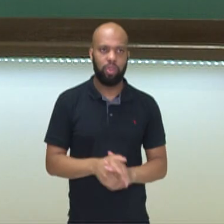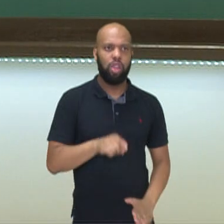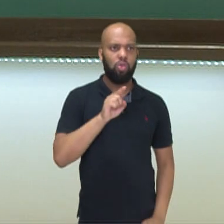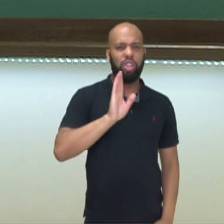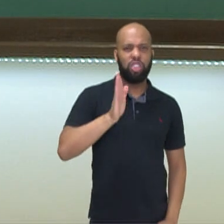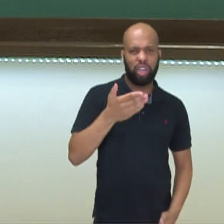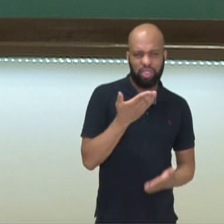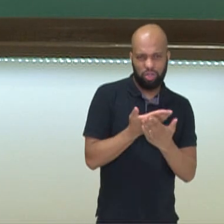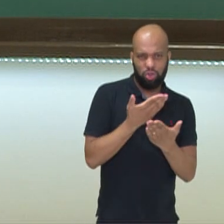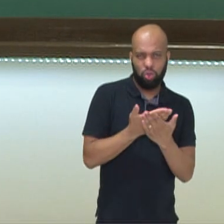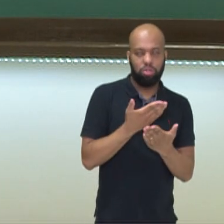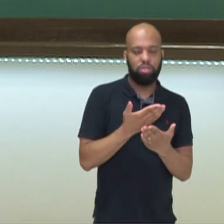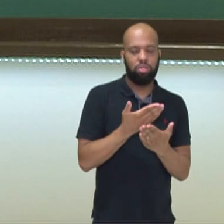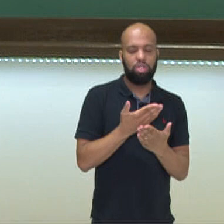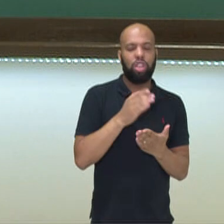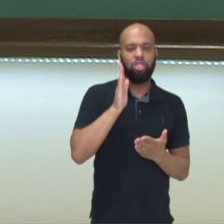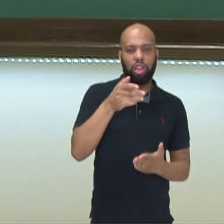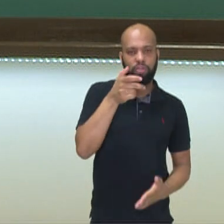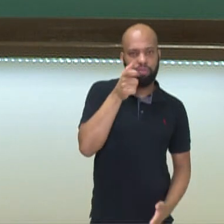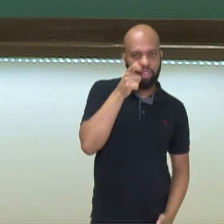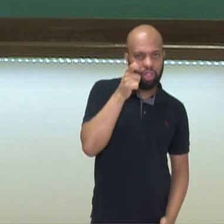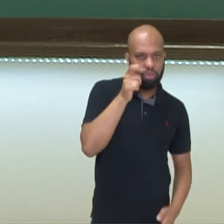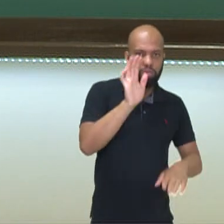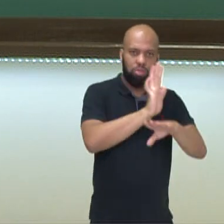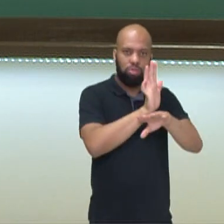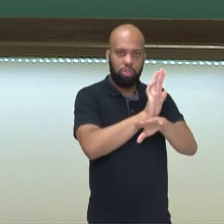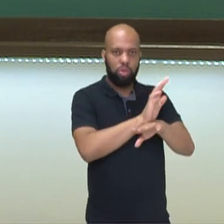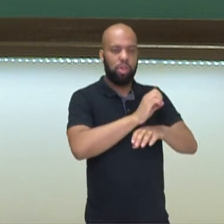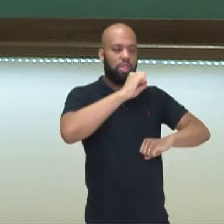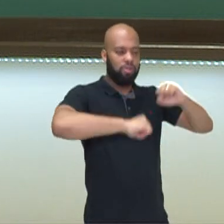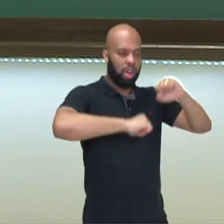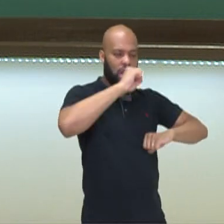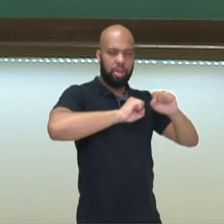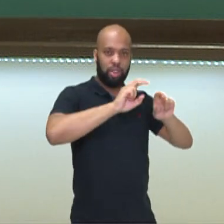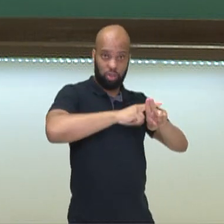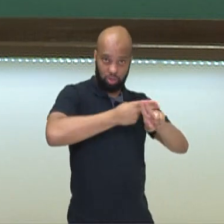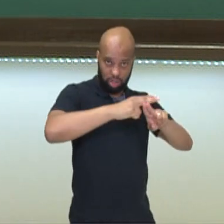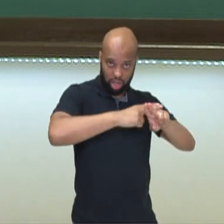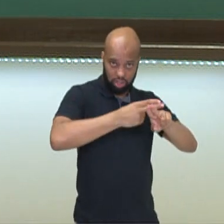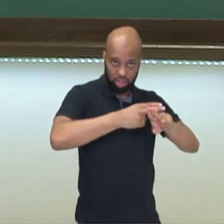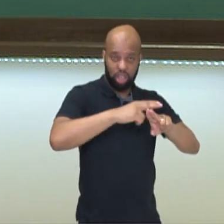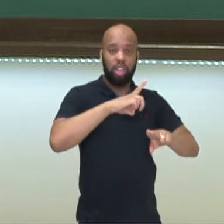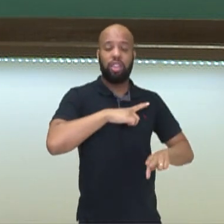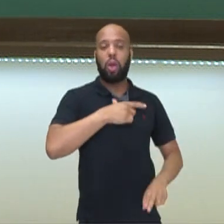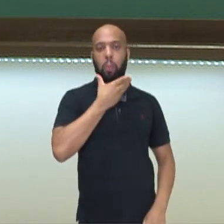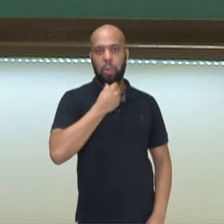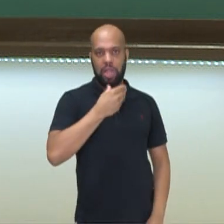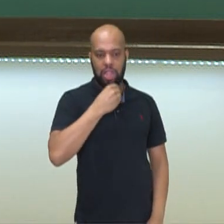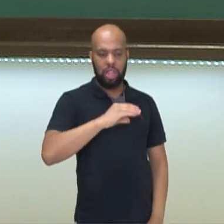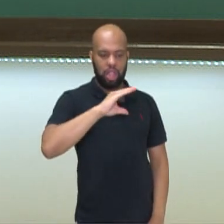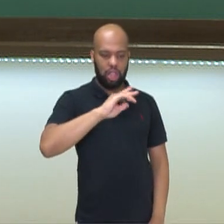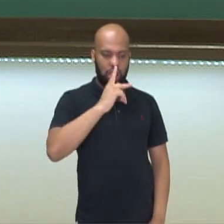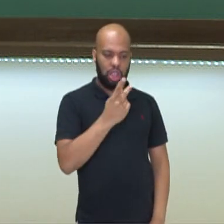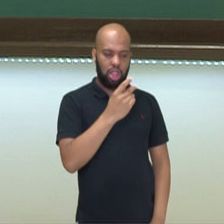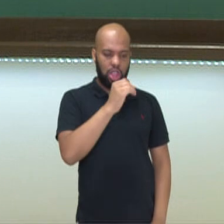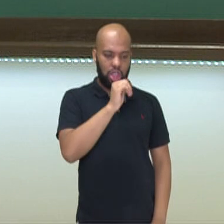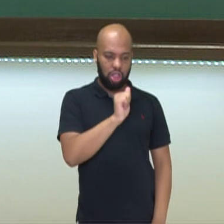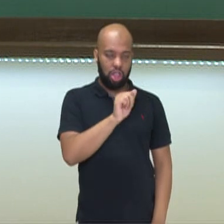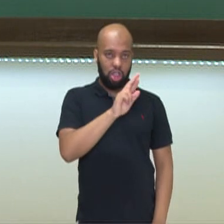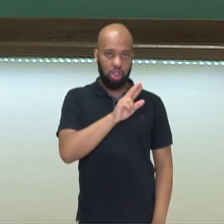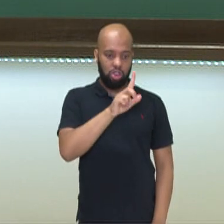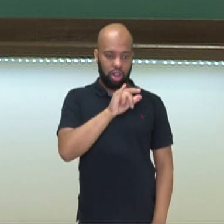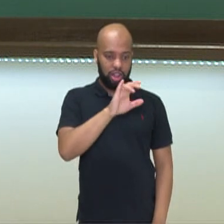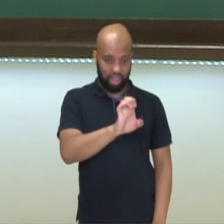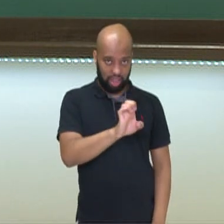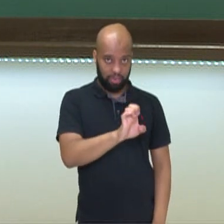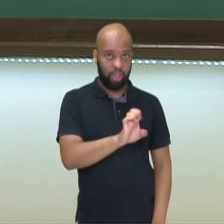Fábrica de Chocolate? Tem um menininho Charlie e o pai dele trabalha numa fábrica